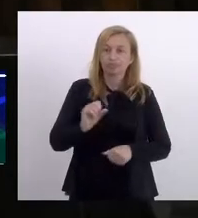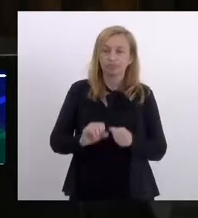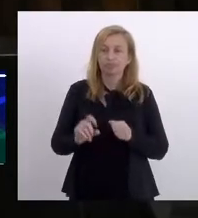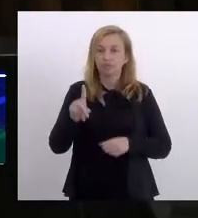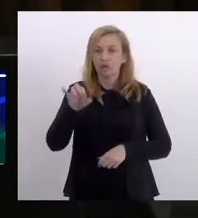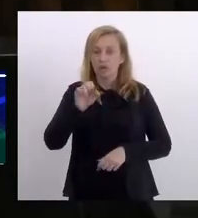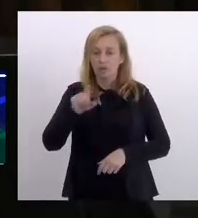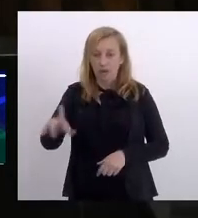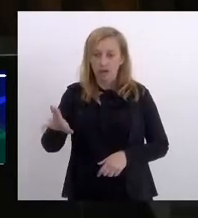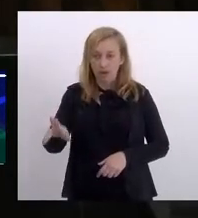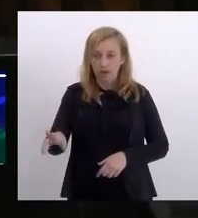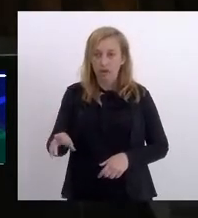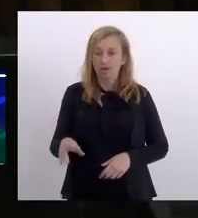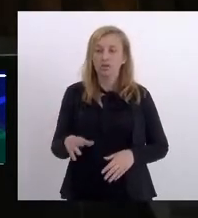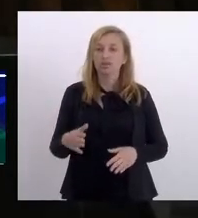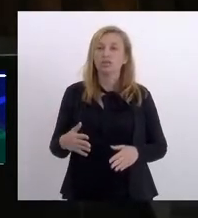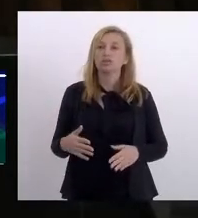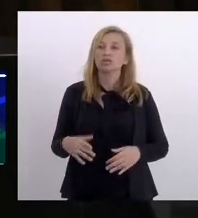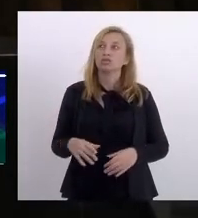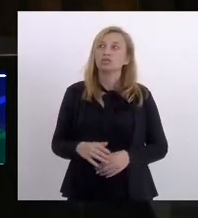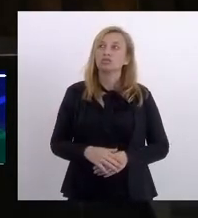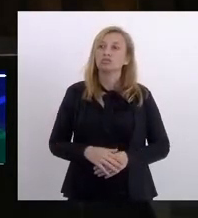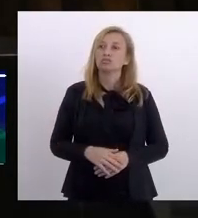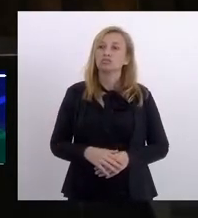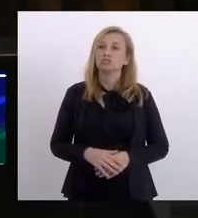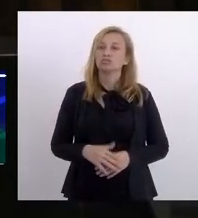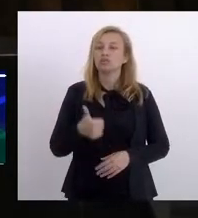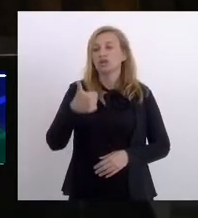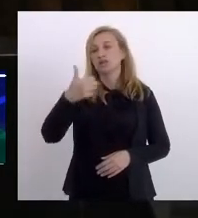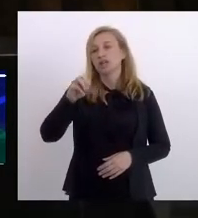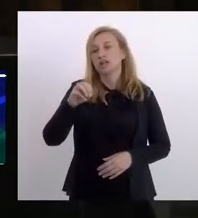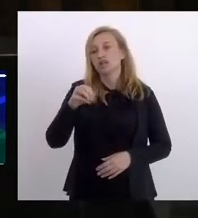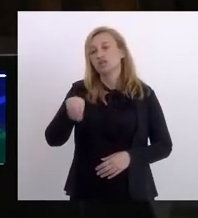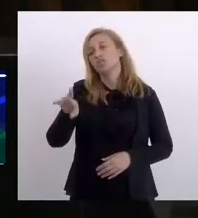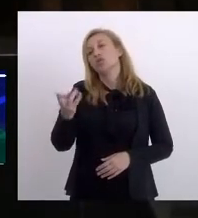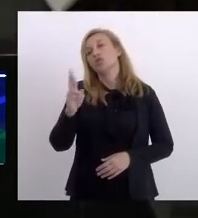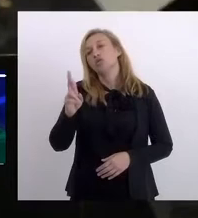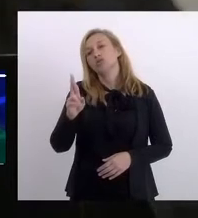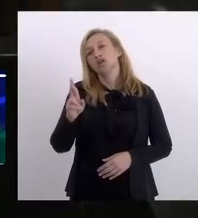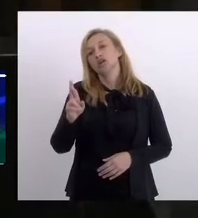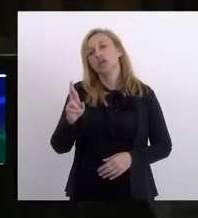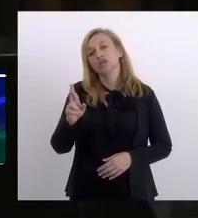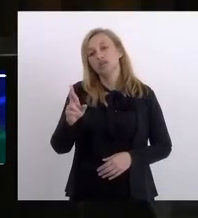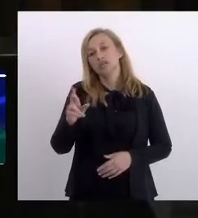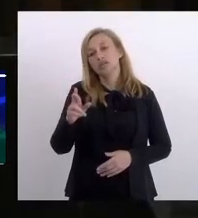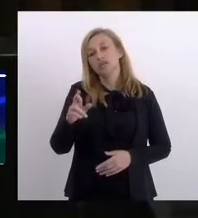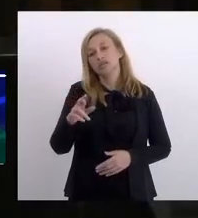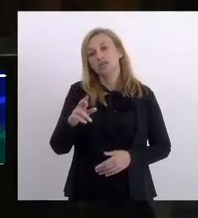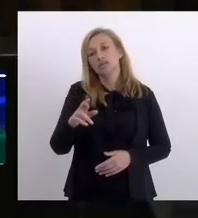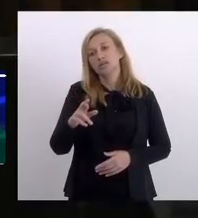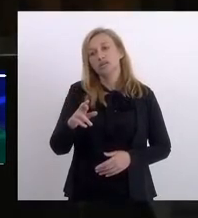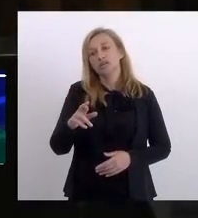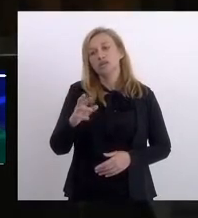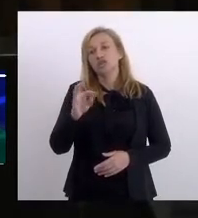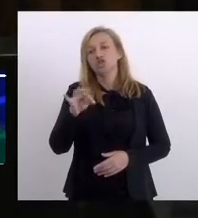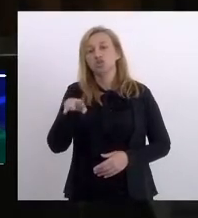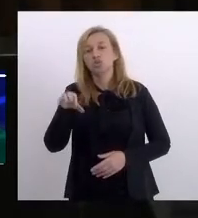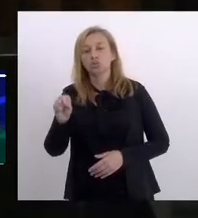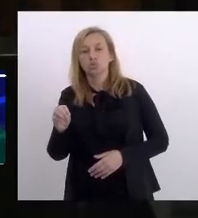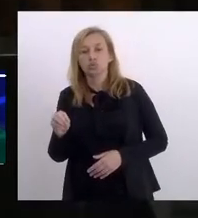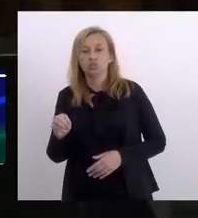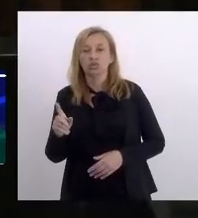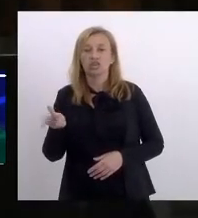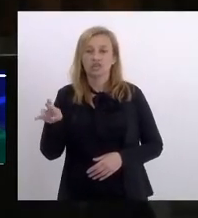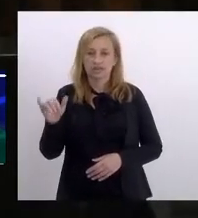Delaware, chega um montante de 10 bilhões de reais captados a título de antecipação de